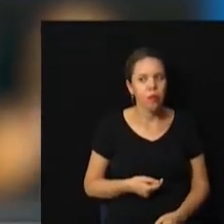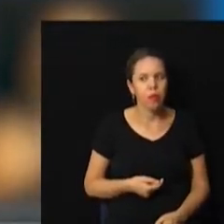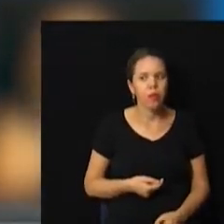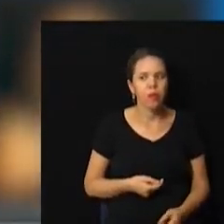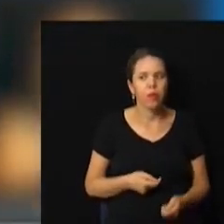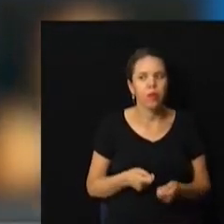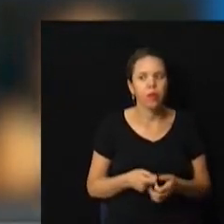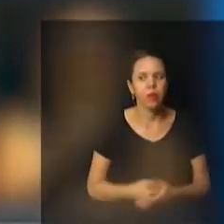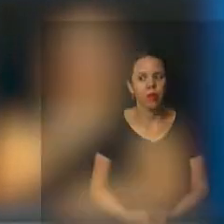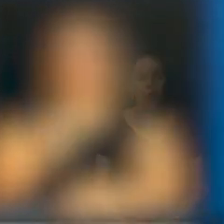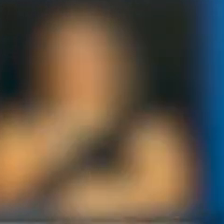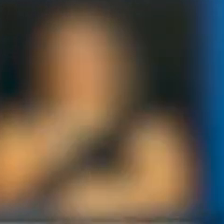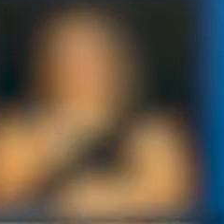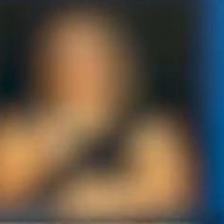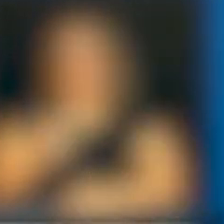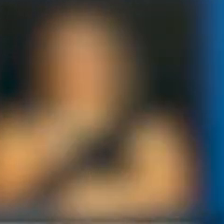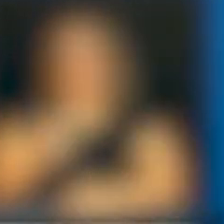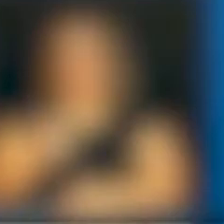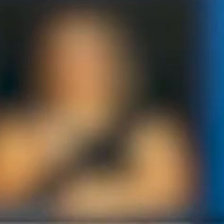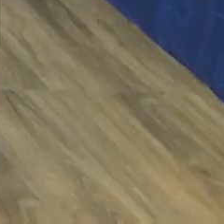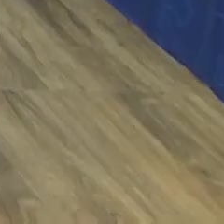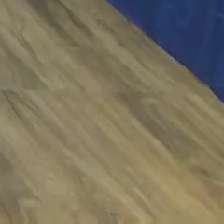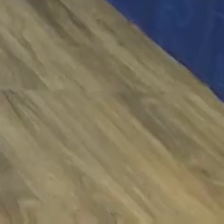ficou retido.